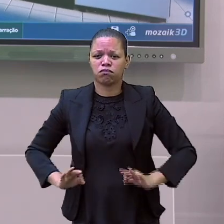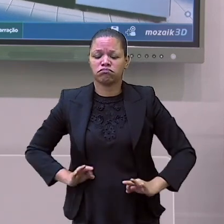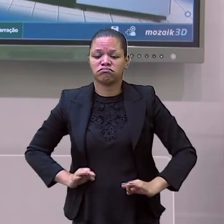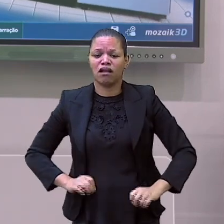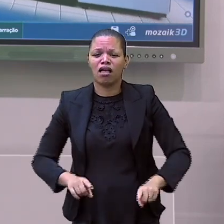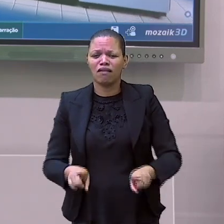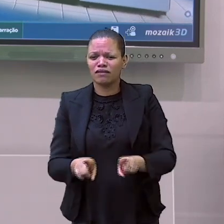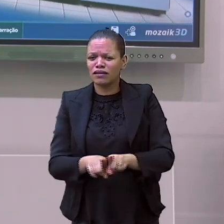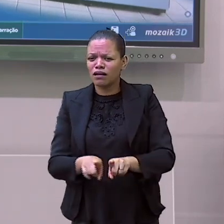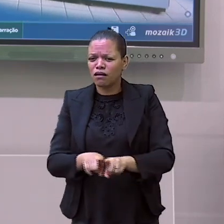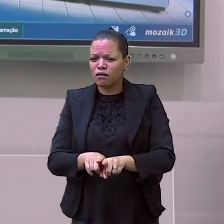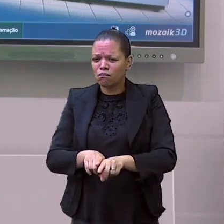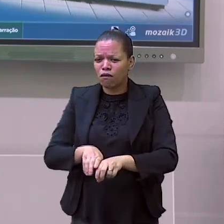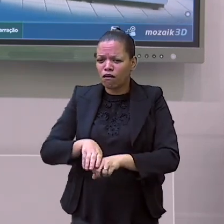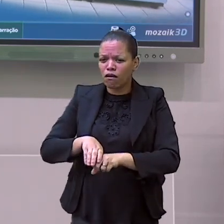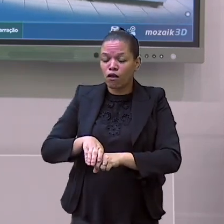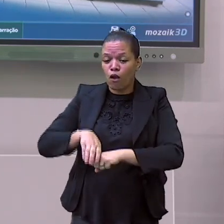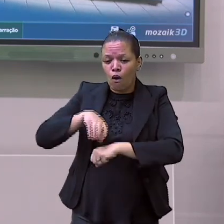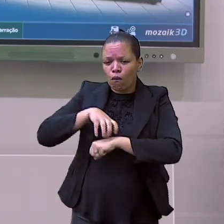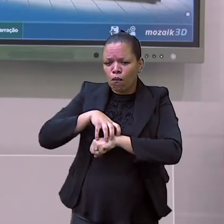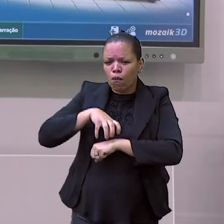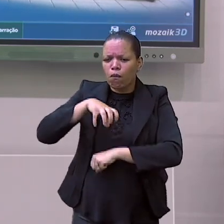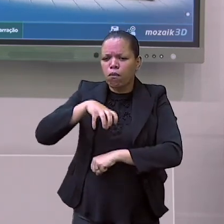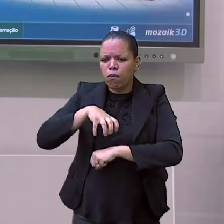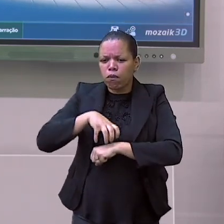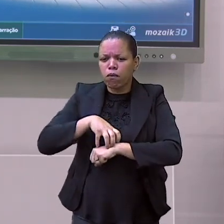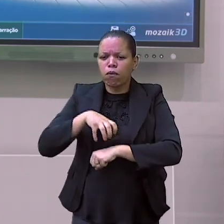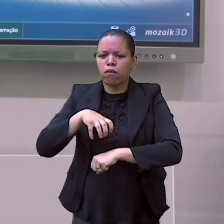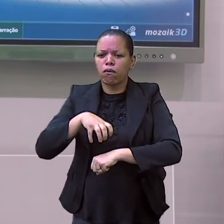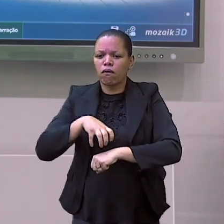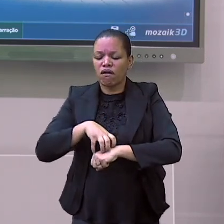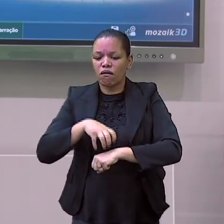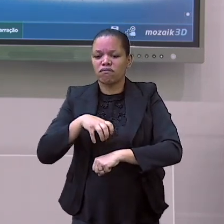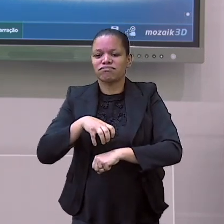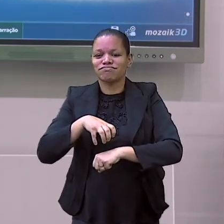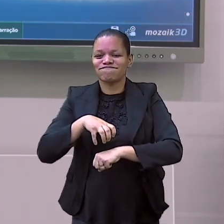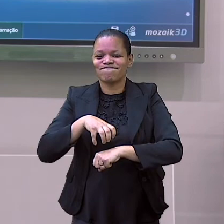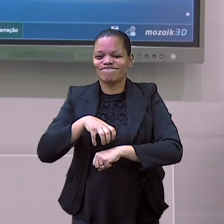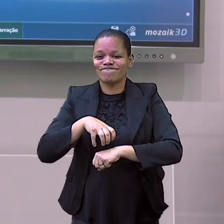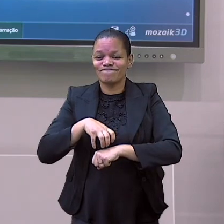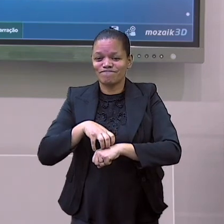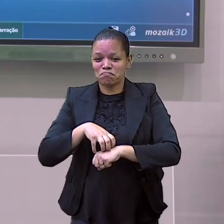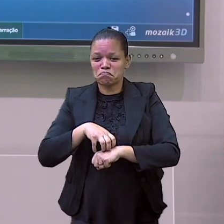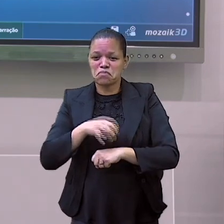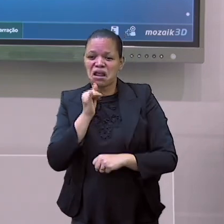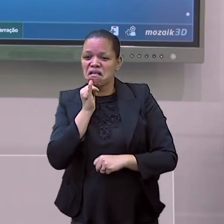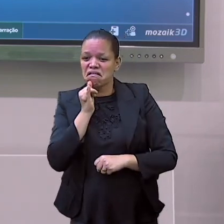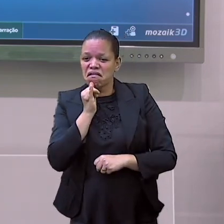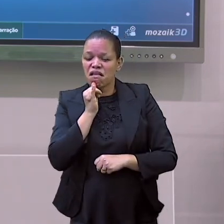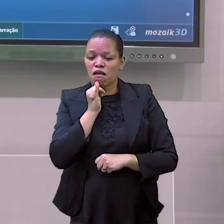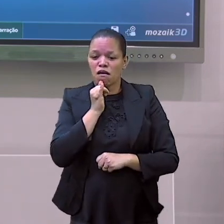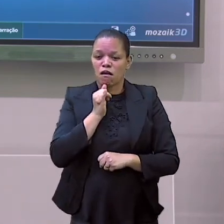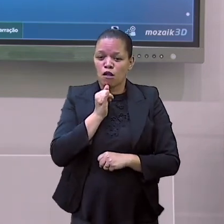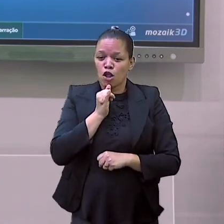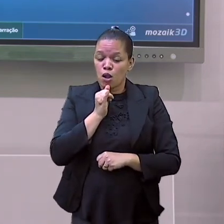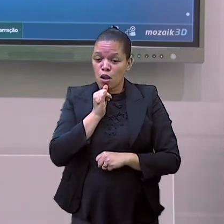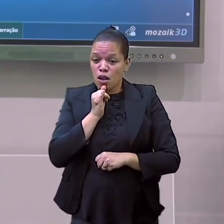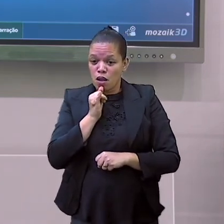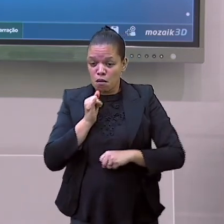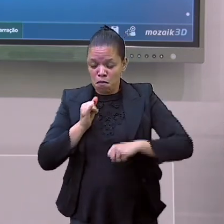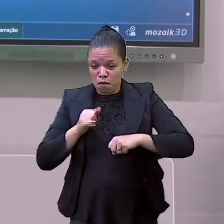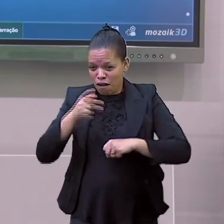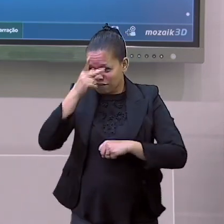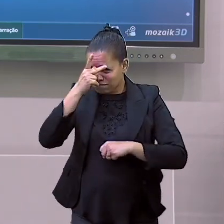a criança ela deixa de estar o quê? Andando. Ela para de andar, ela fica